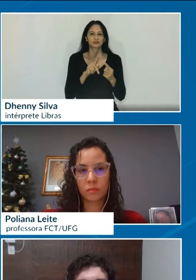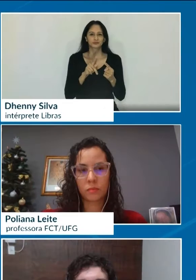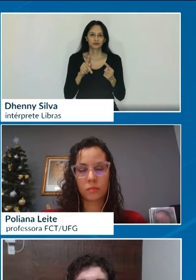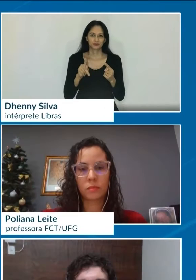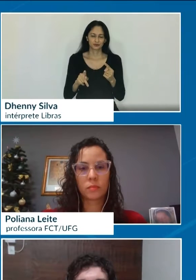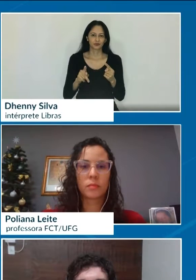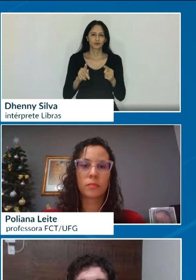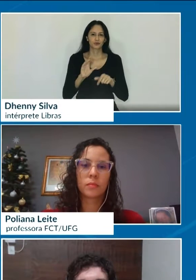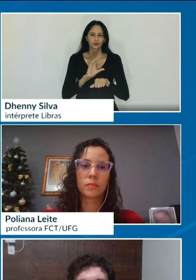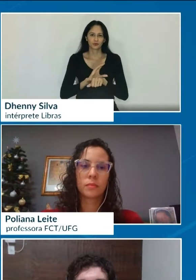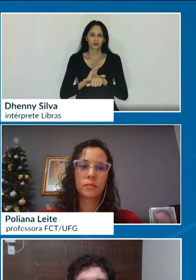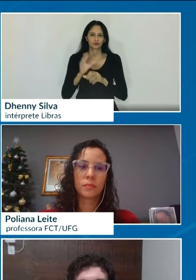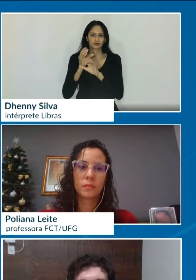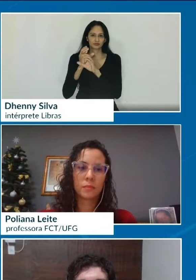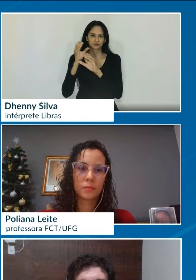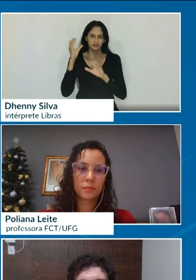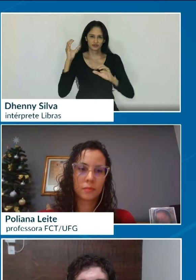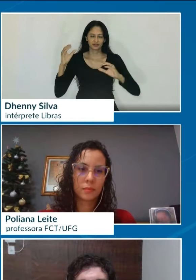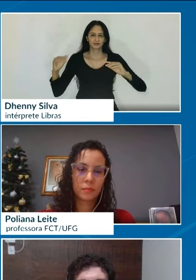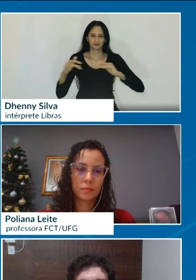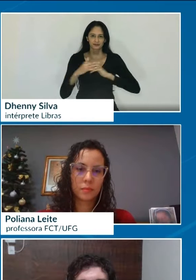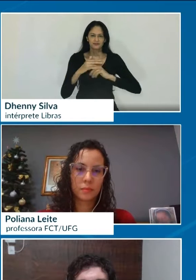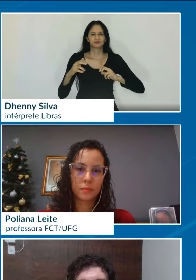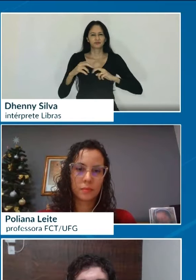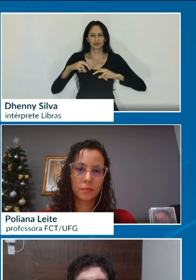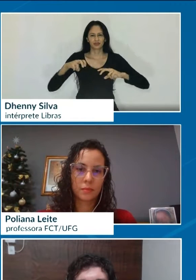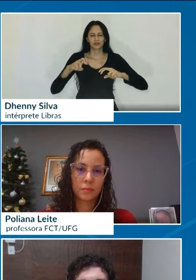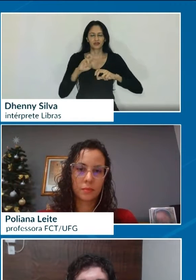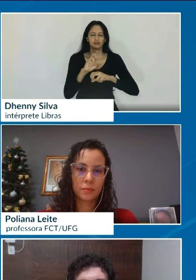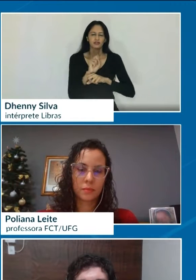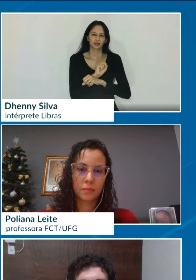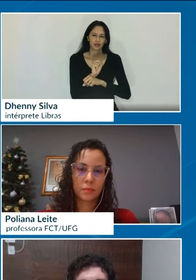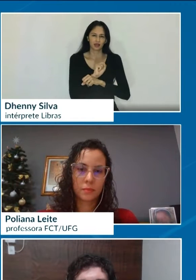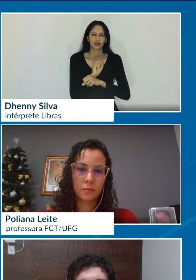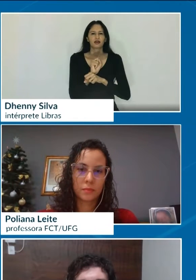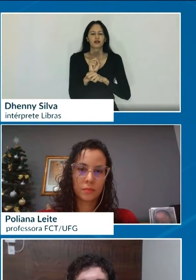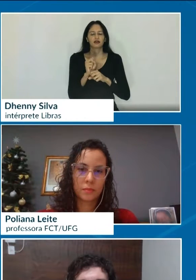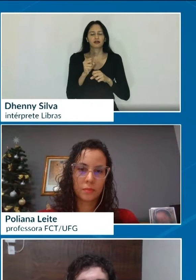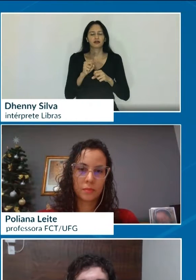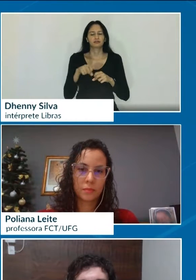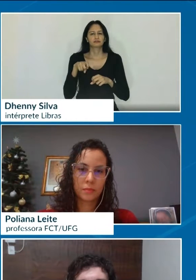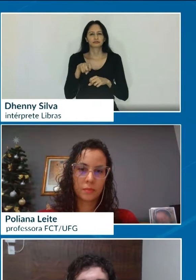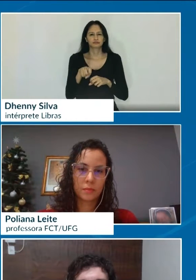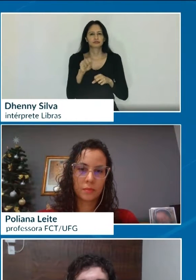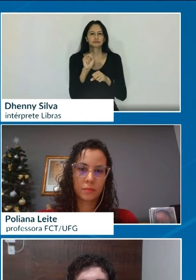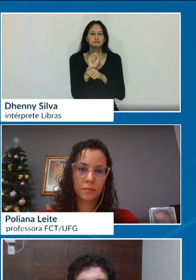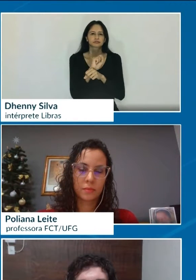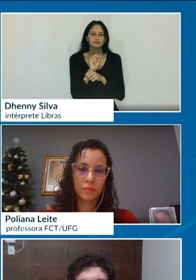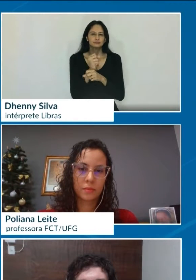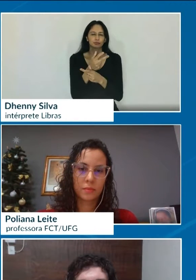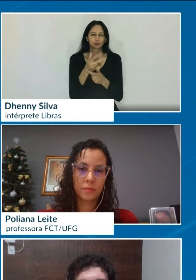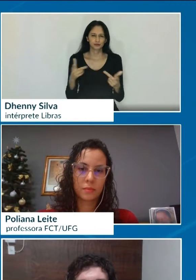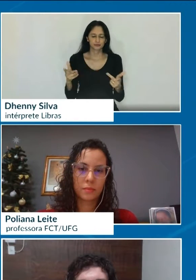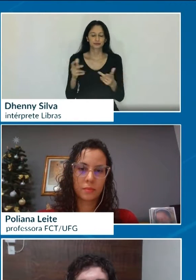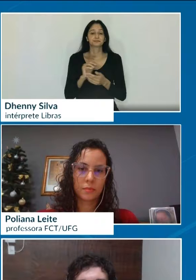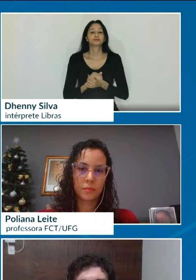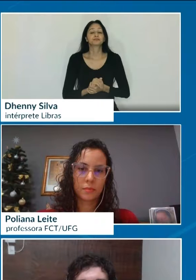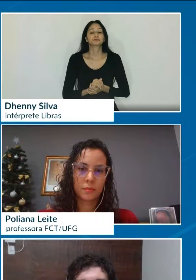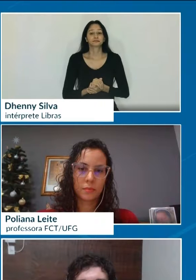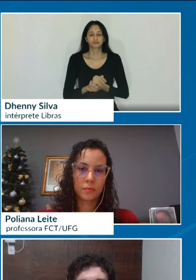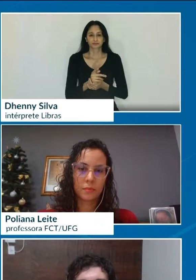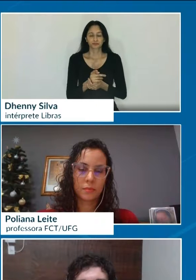de Engenharia de Transportes na Faculdade de Ciência e Tecnologia da UFG, mestre em Transportes